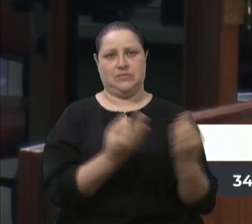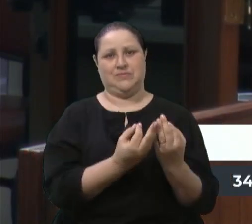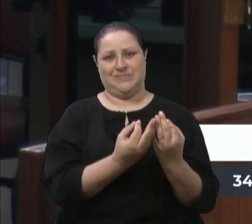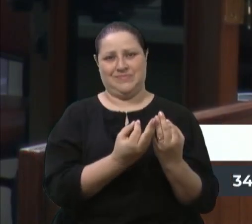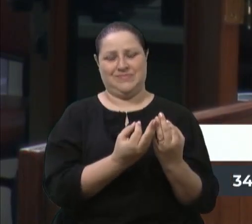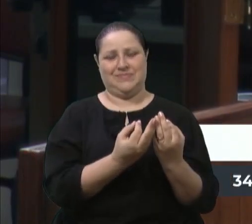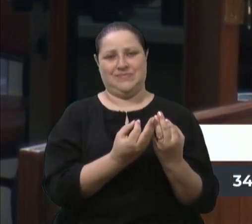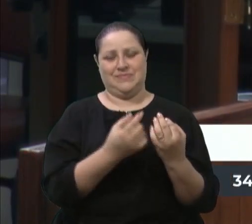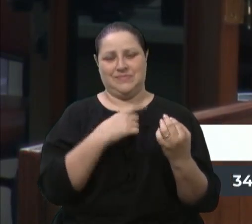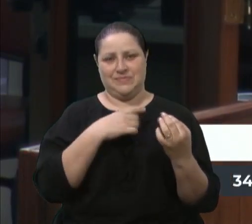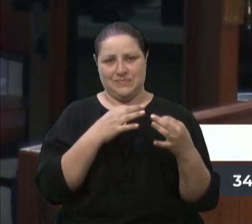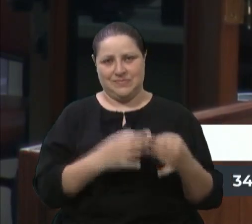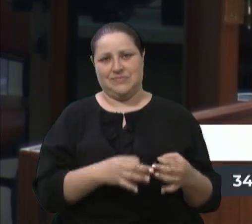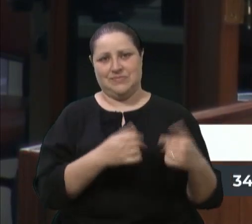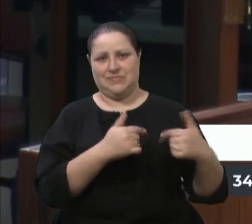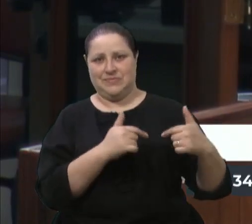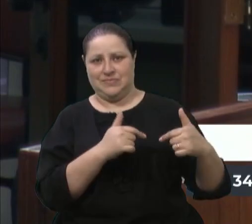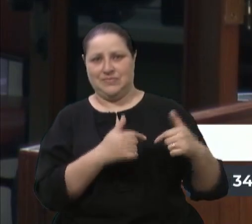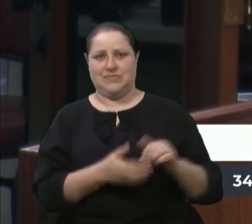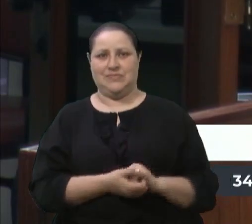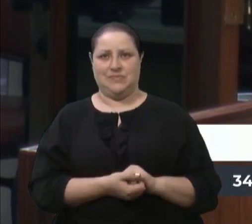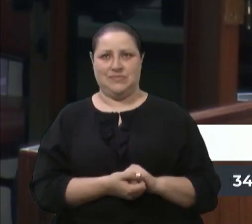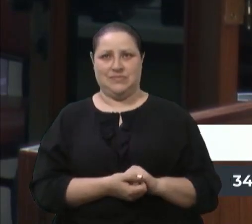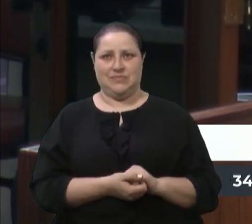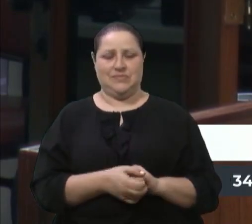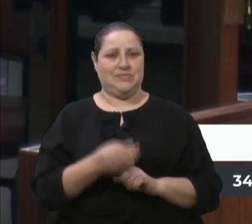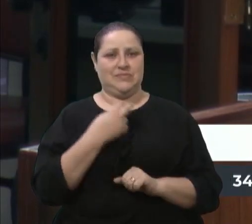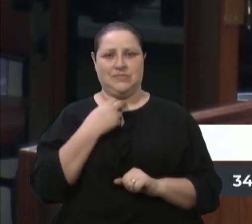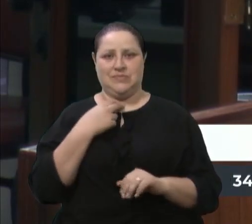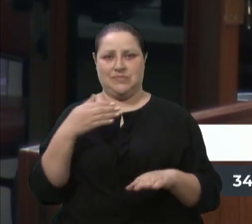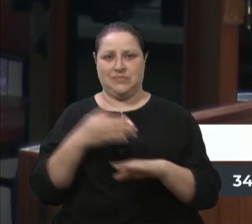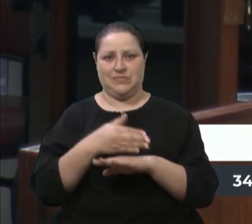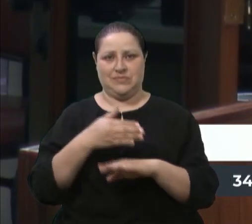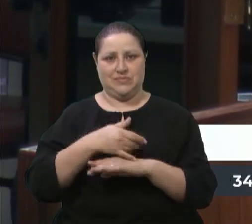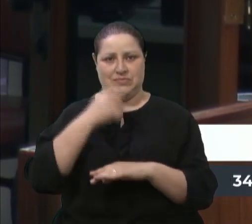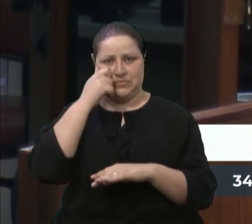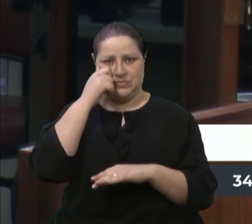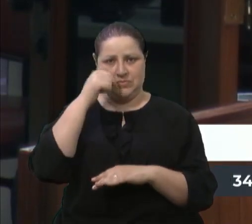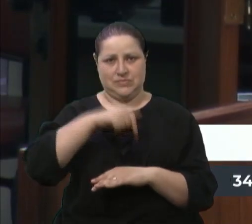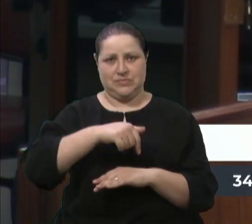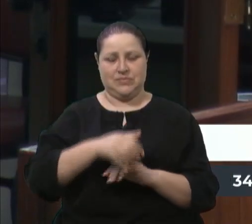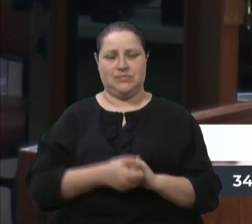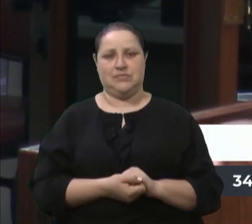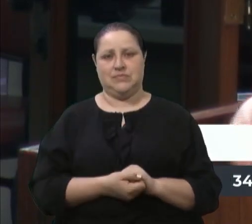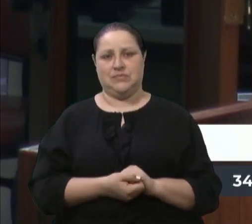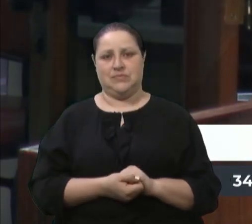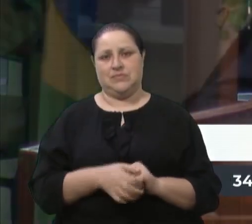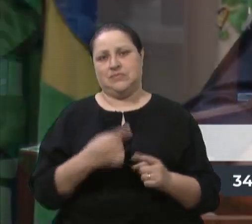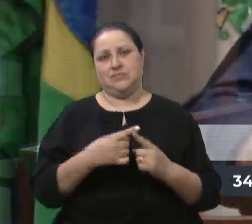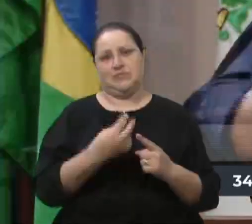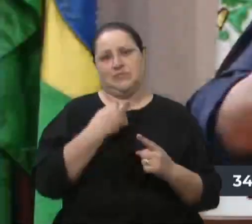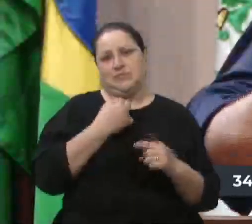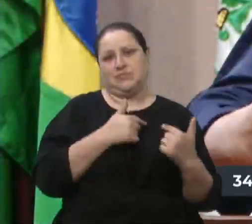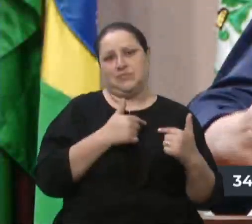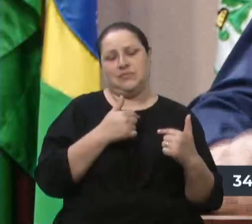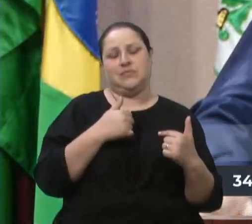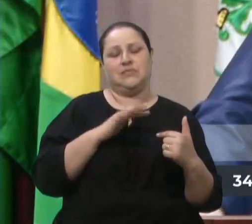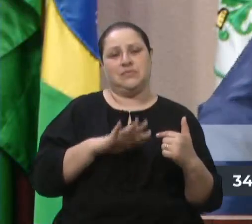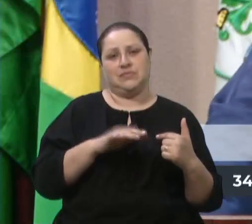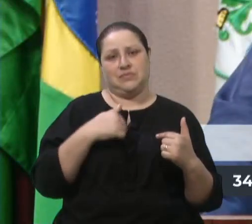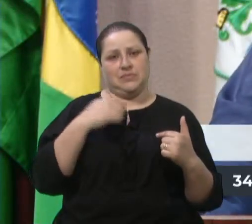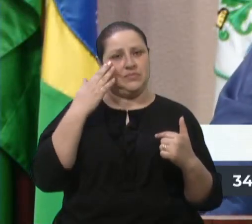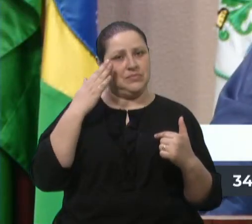com certeza no trabalho, né, e não puderam estar presente, mas eu sei que da grandeza que é